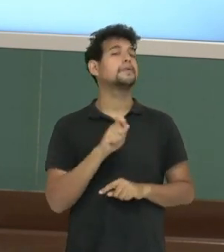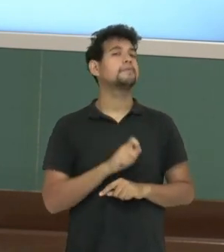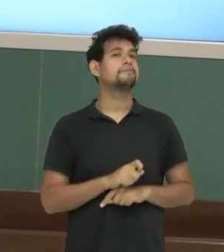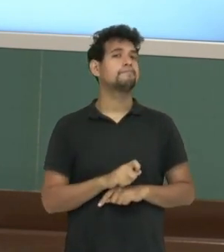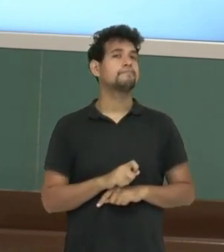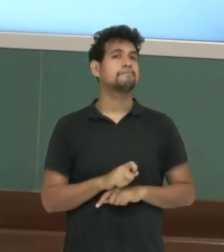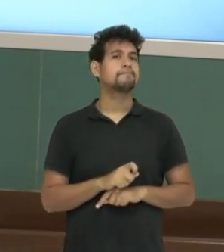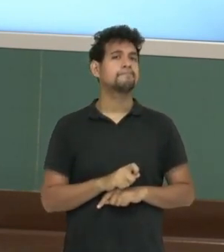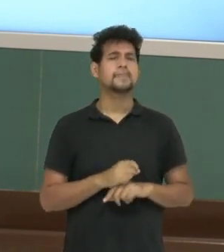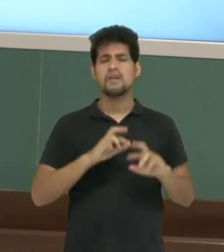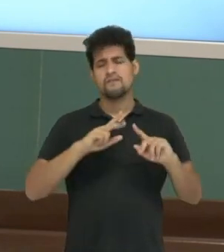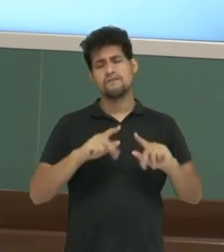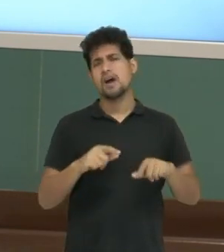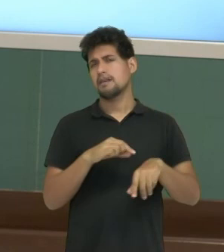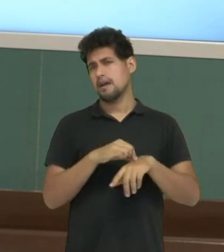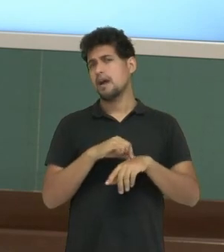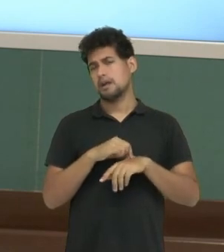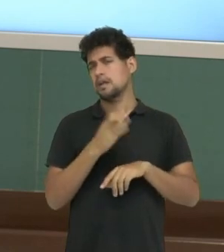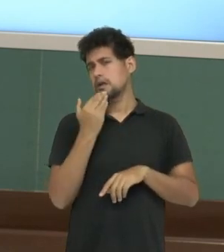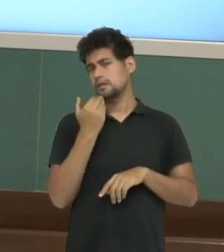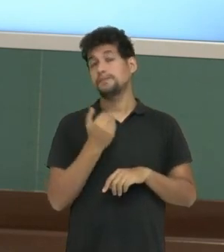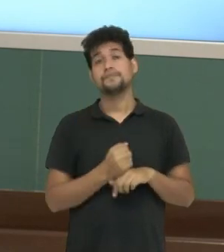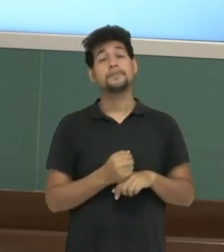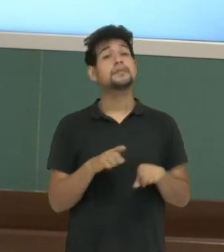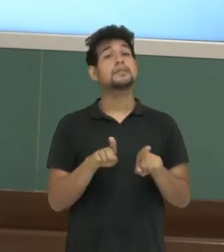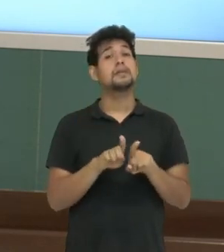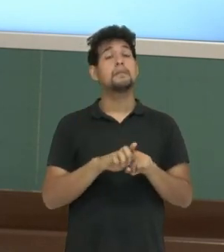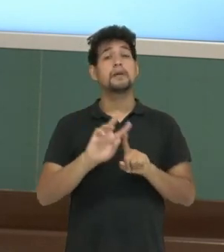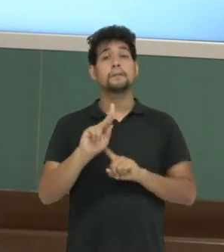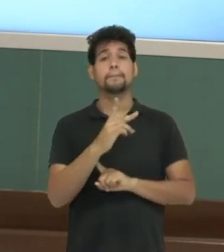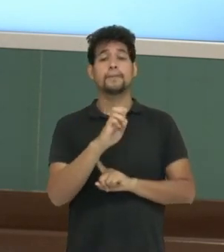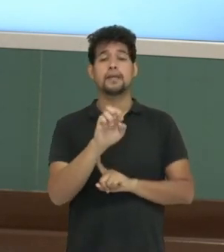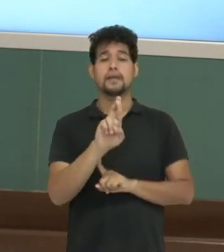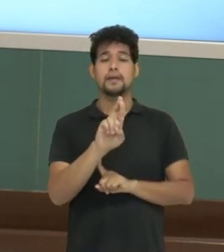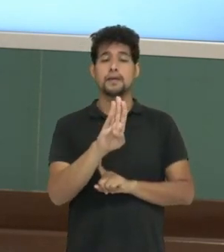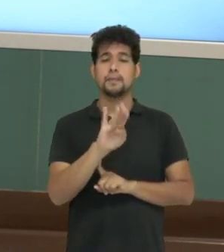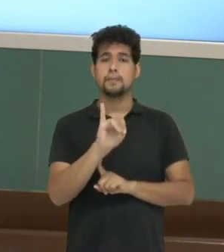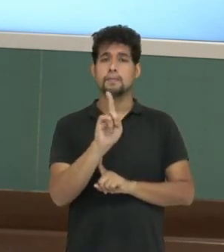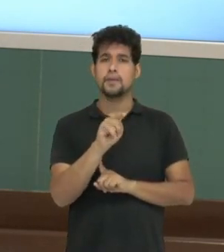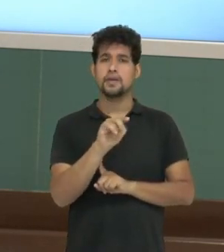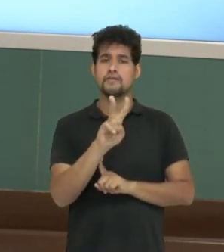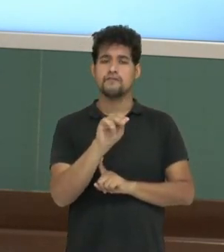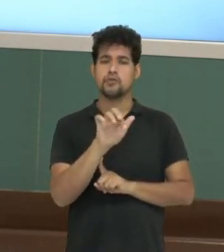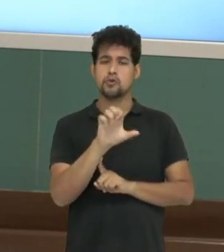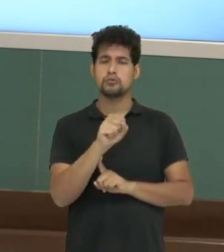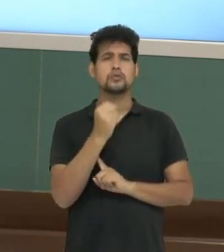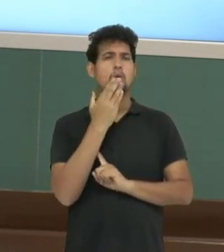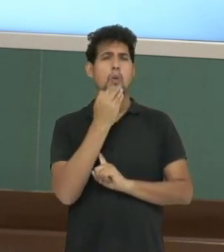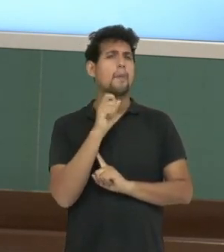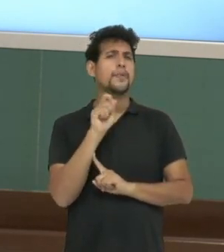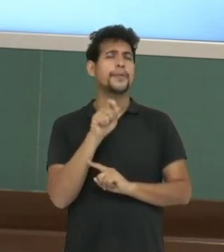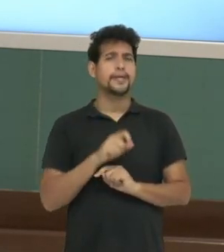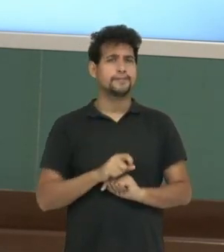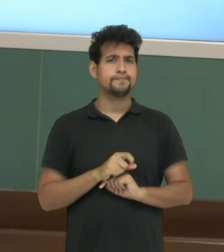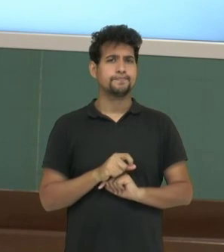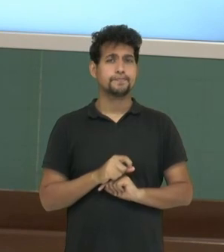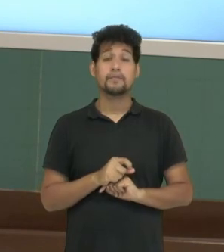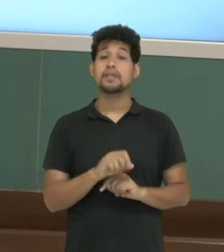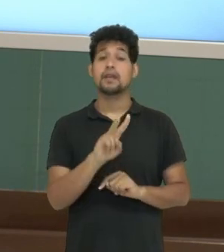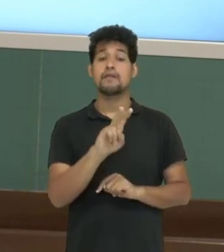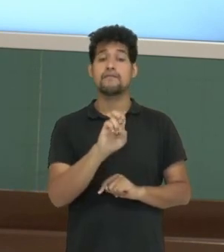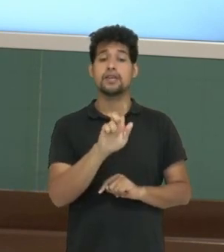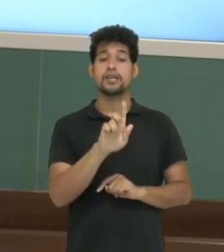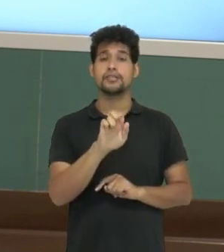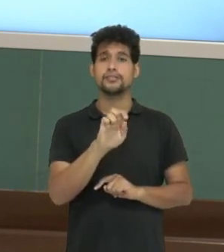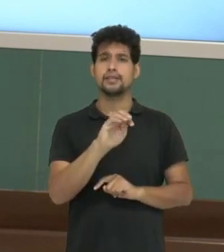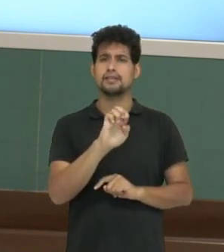portanto, de muita carne. Os herbívoros, aqueles que se alimentam praticamente ali de